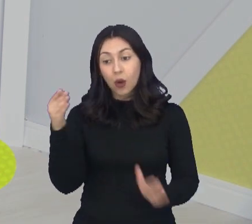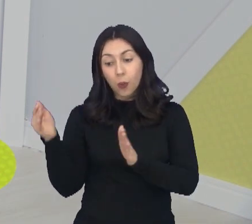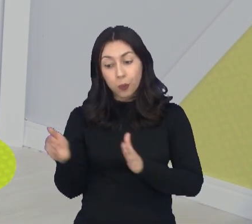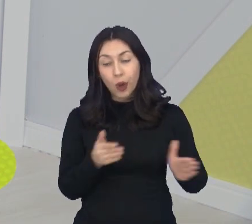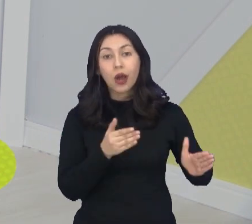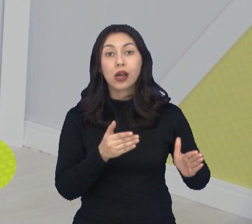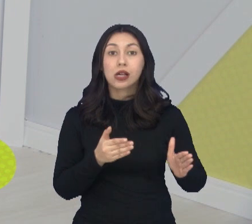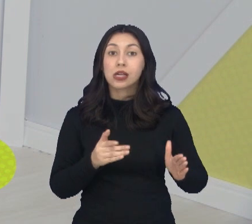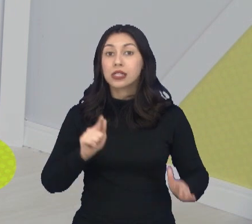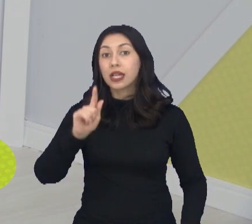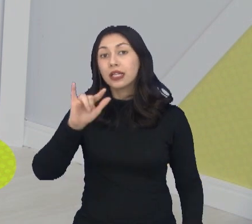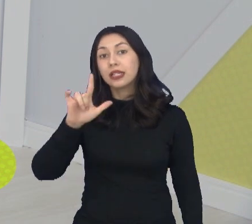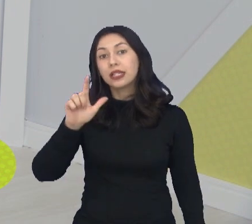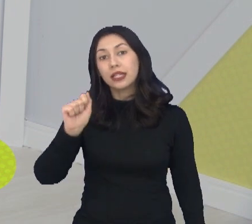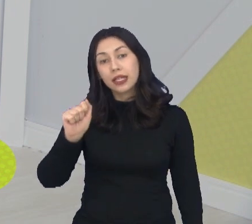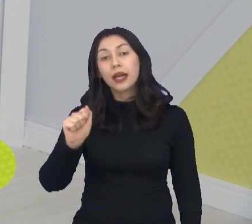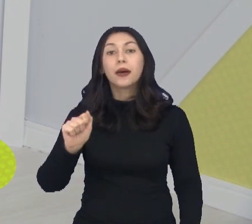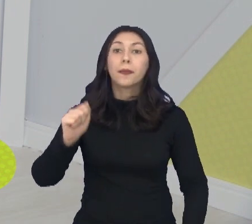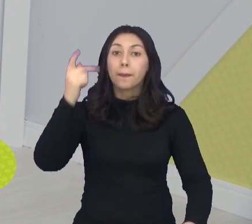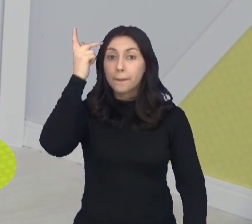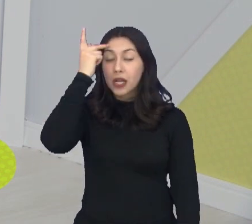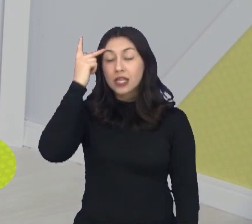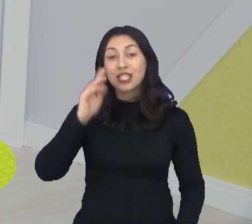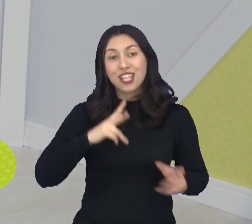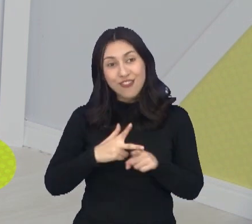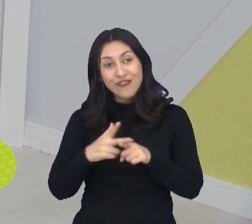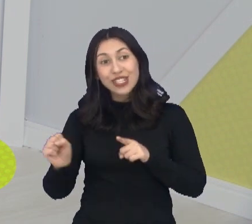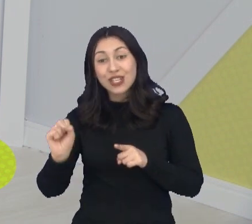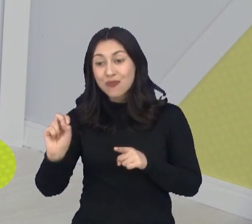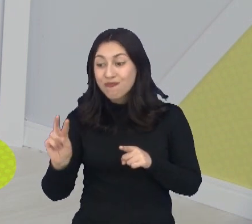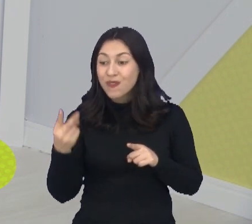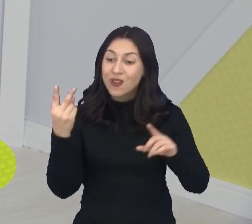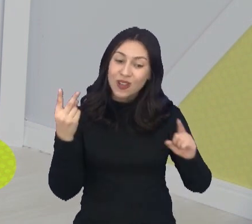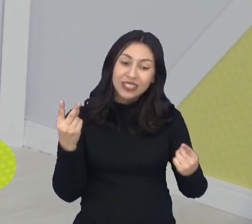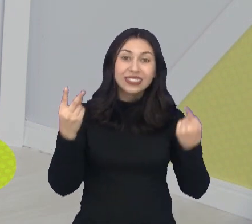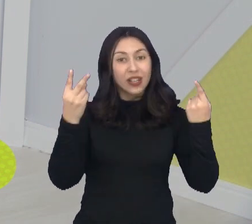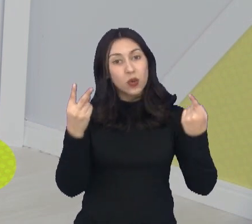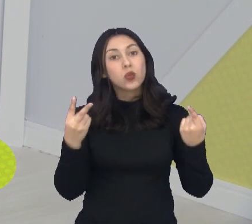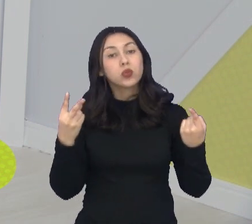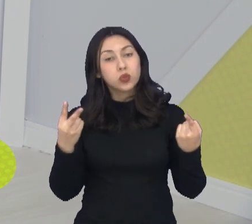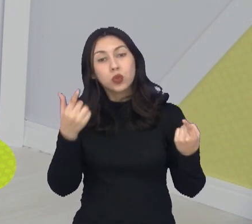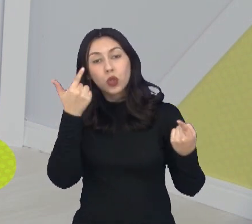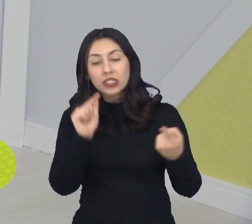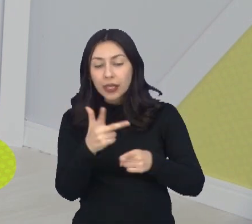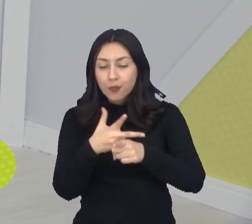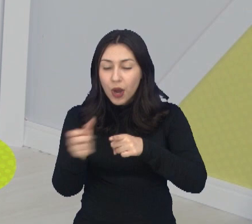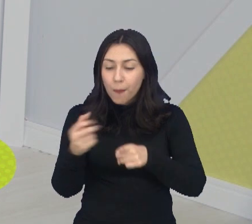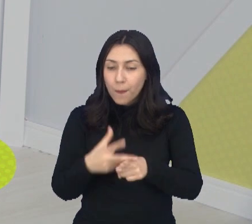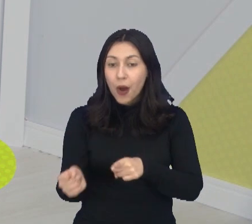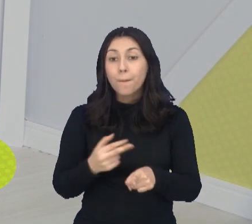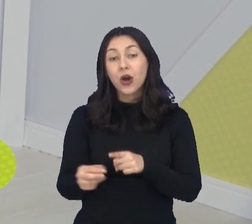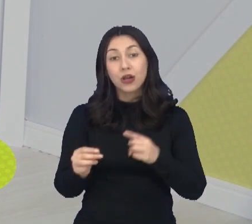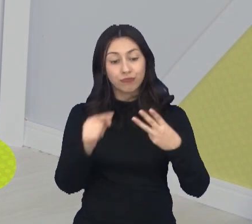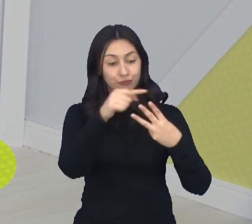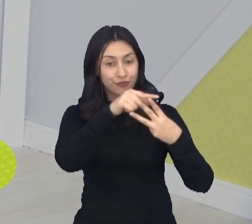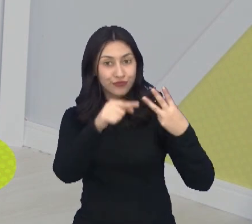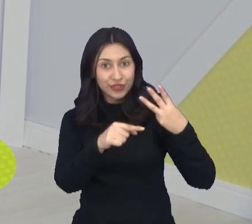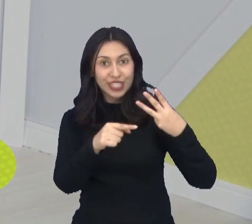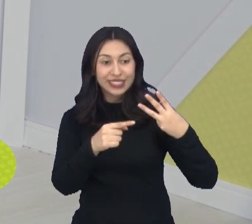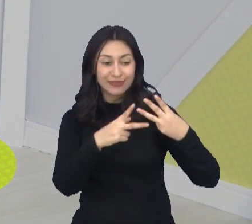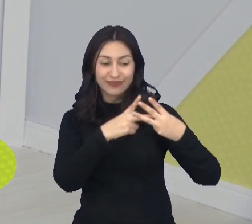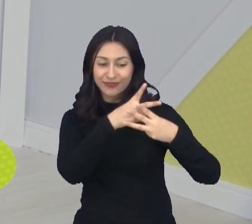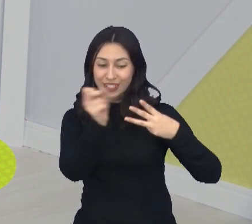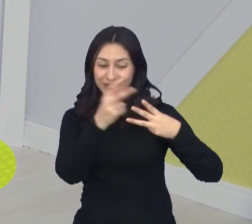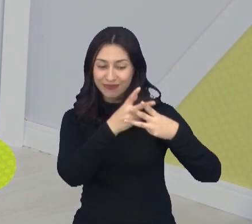Liga Paulista e venceu de virada por 2-1 e segue com 100% de aproveitamento na competição. 3 jogos, 3 vitórias. Vamos